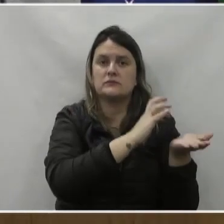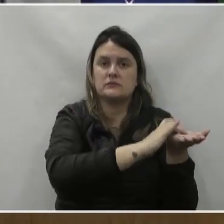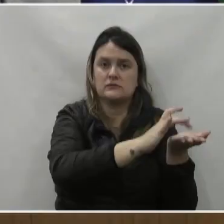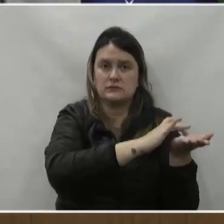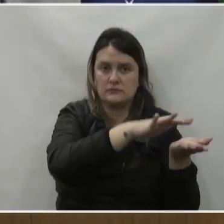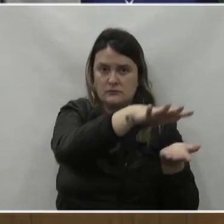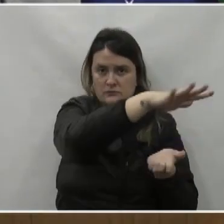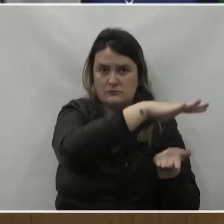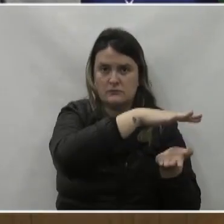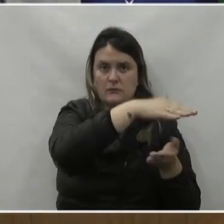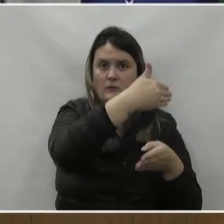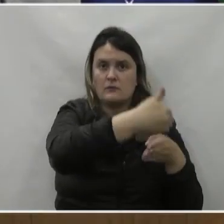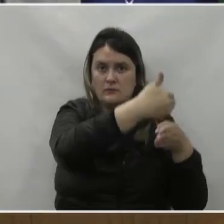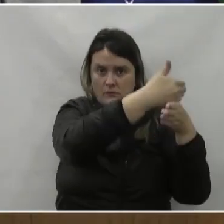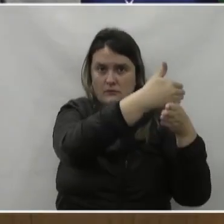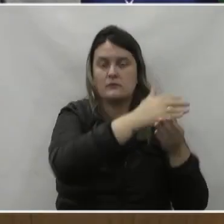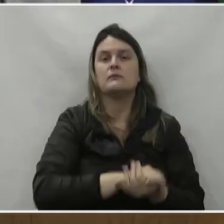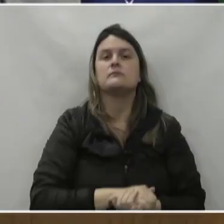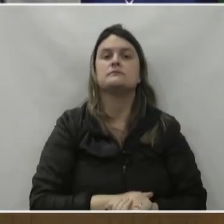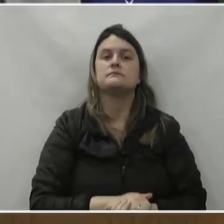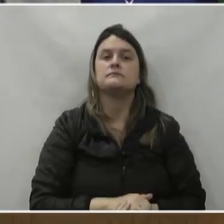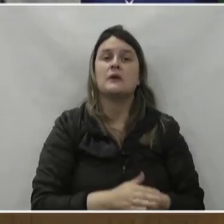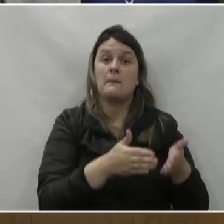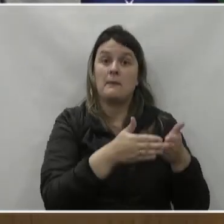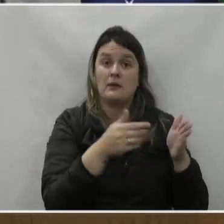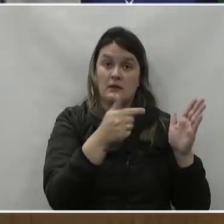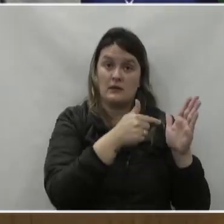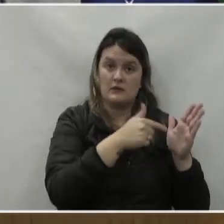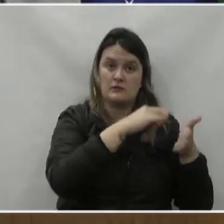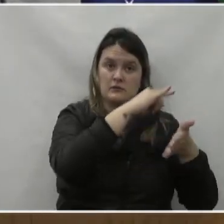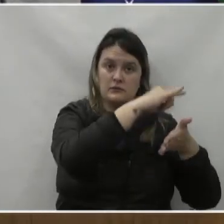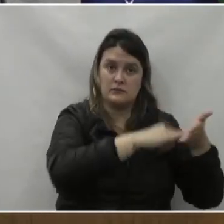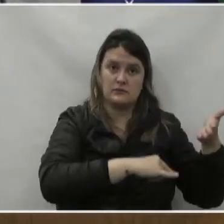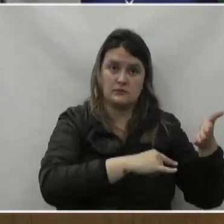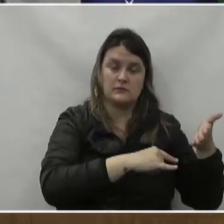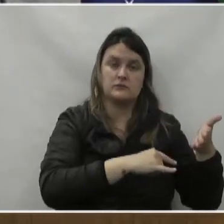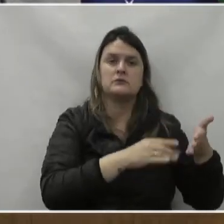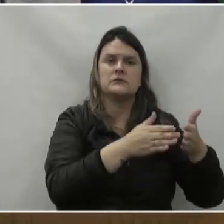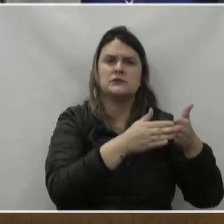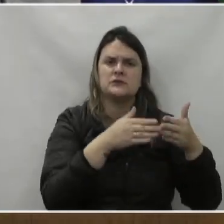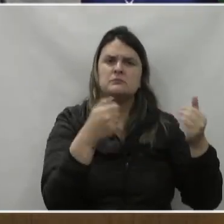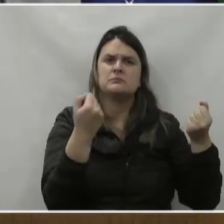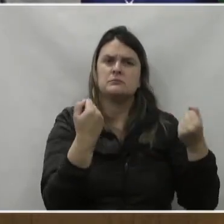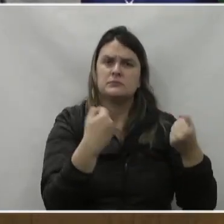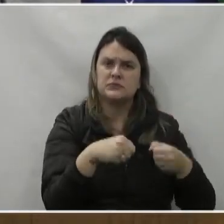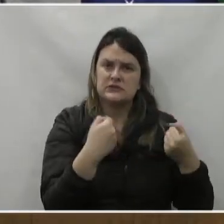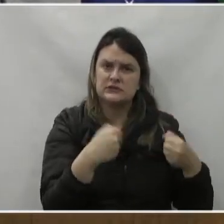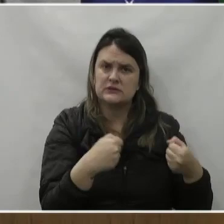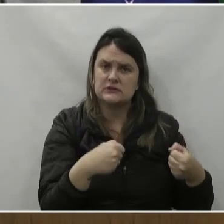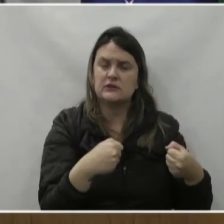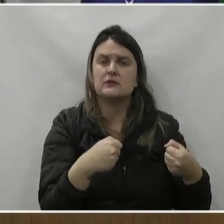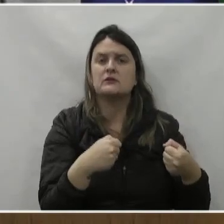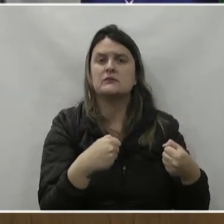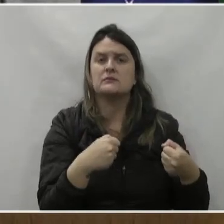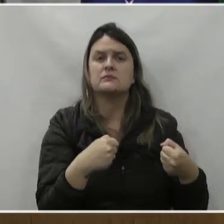com a Secretaria de Obras, venho por meio desta indicar a necessidade